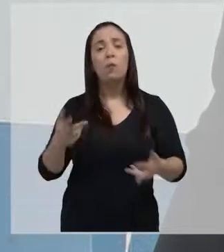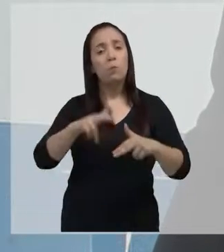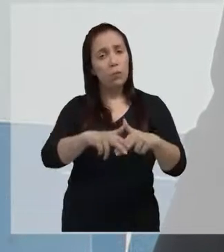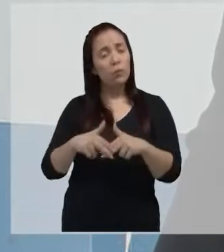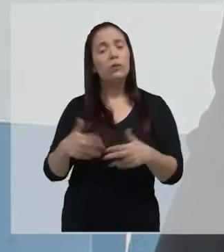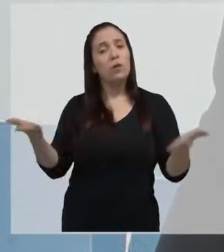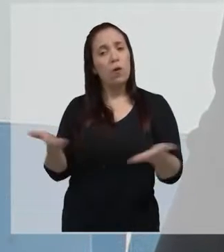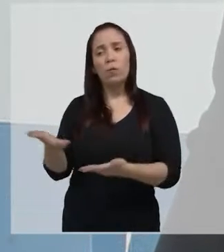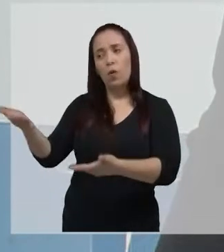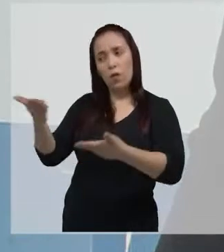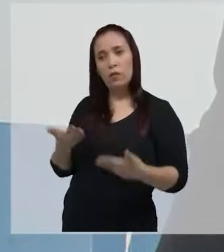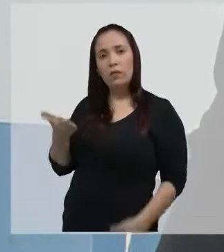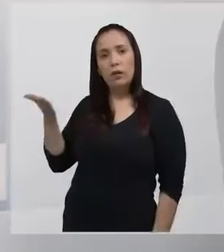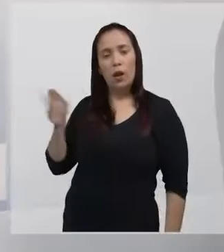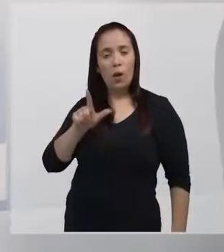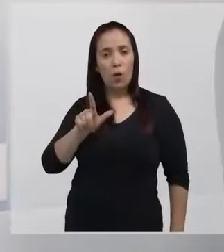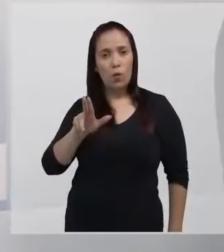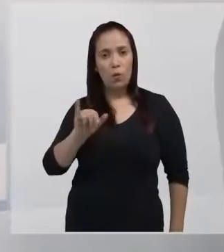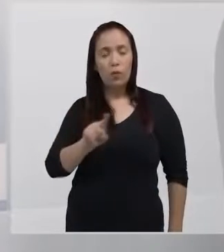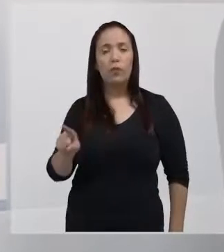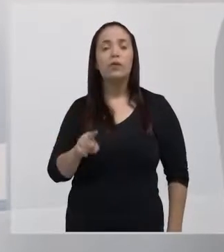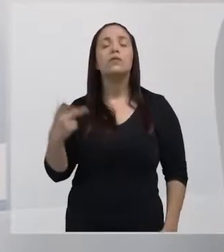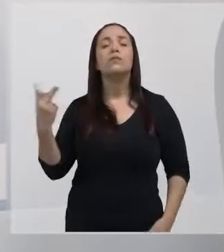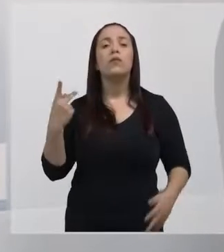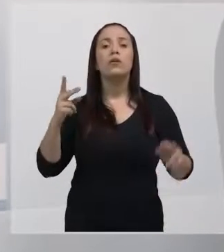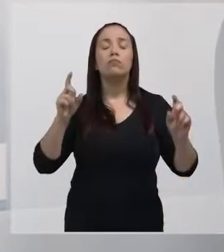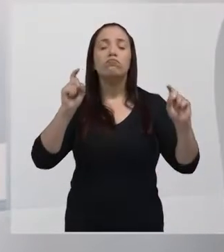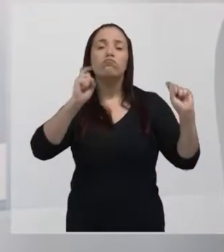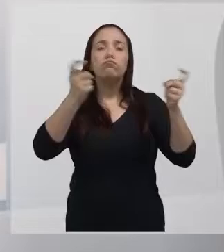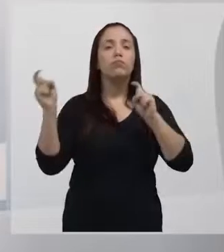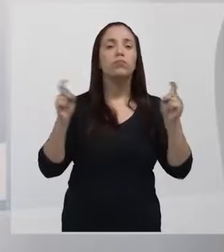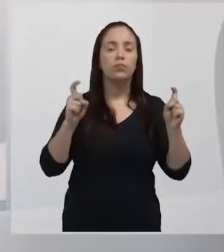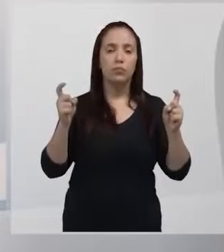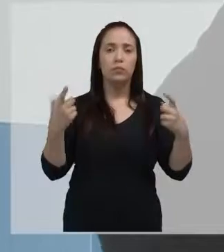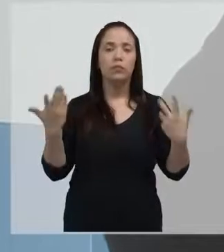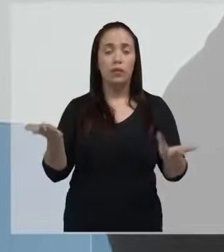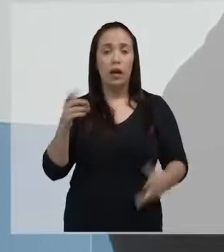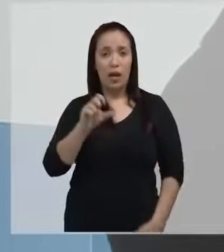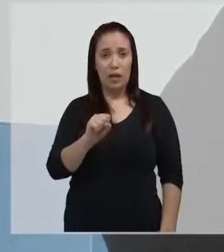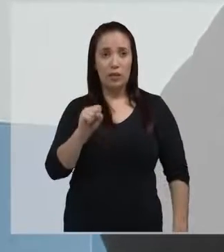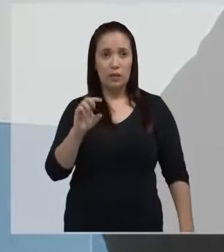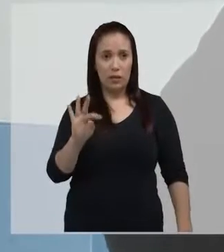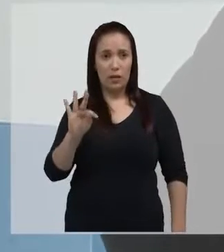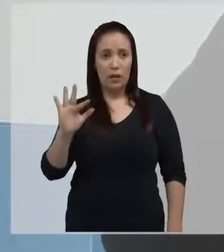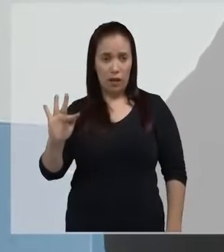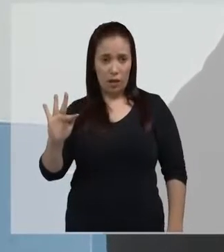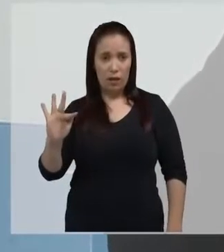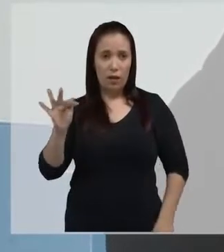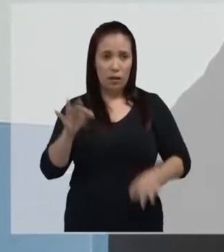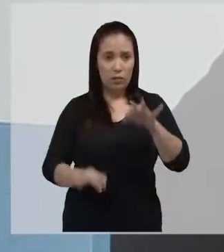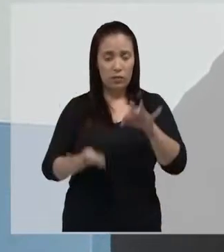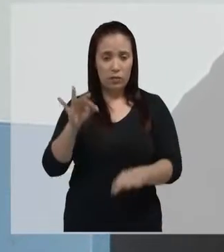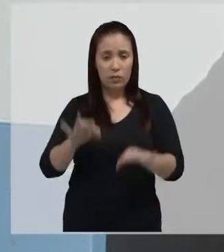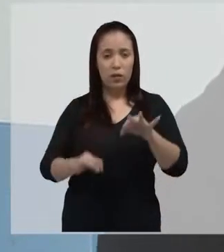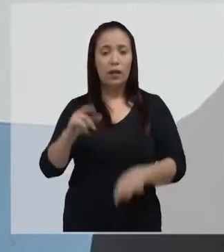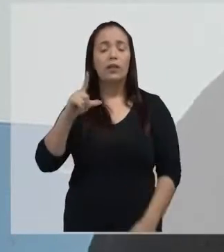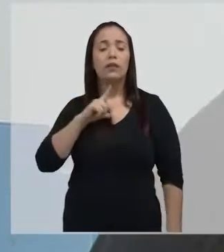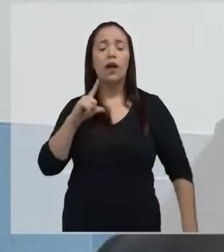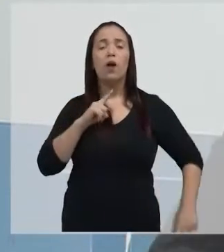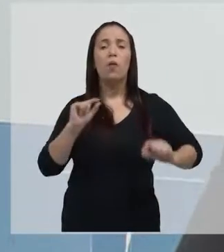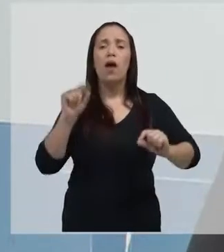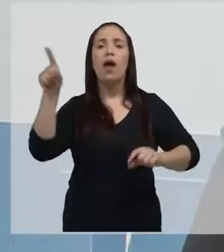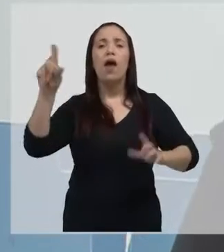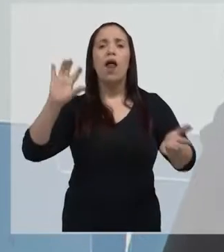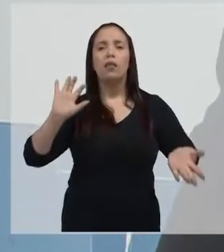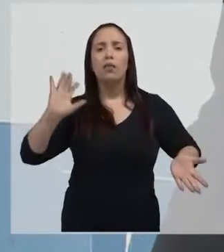companheiro Luiz Cláudio Barbosa, e nós vamos discutir isso na primeira instância. Eu acho que o Supremo Tribunal Federal está chegando, sabe, a atitudes e